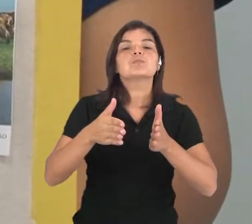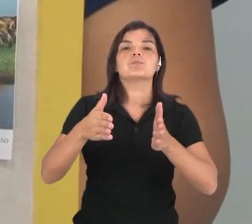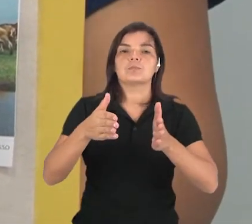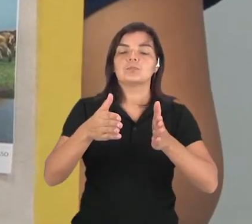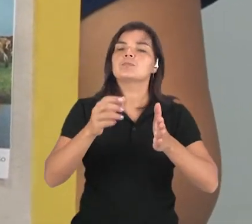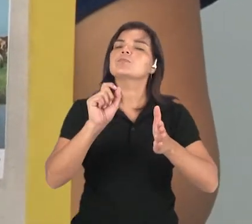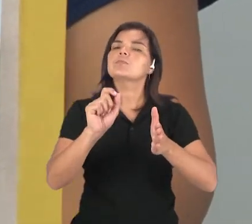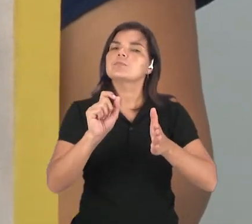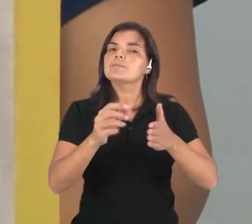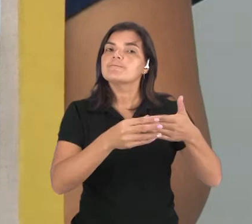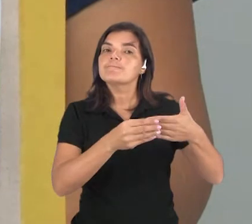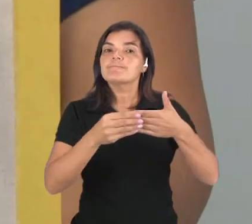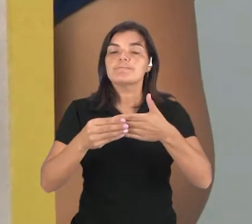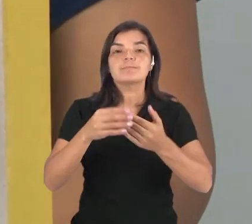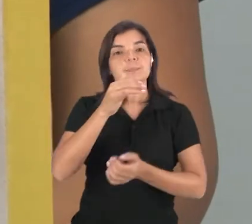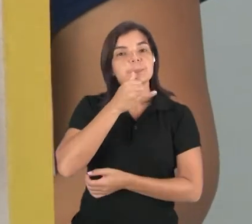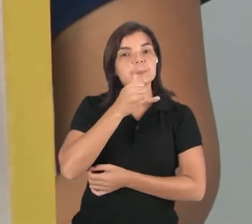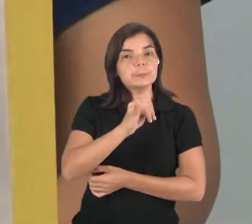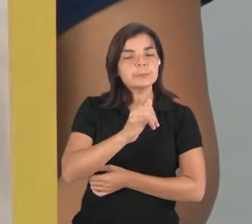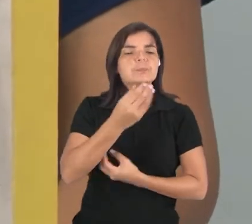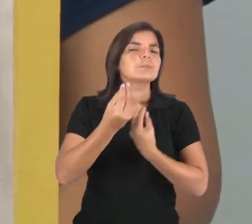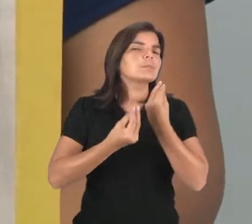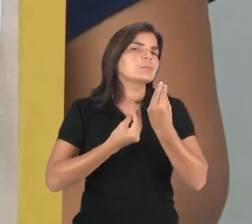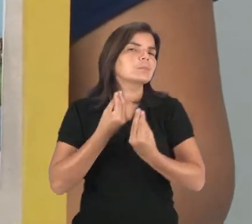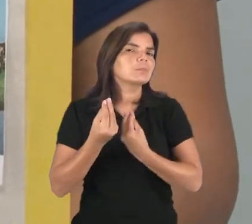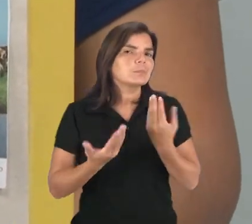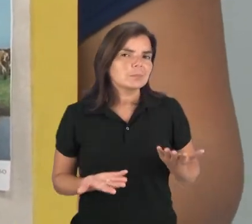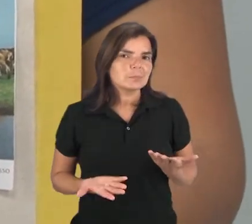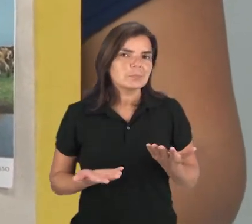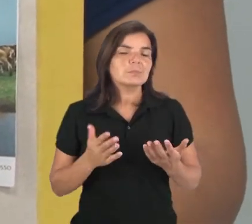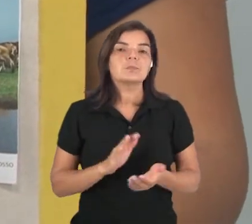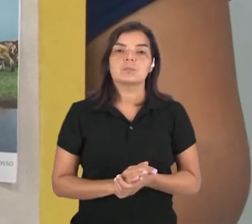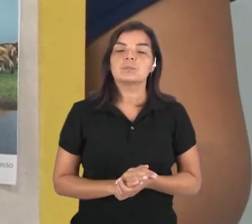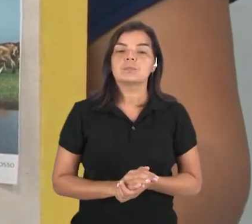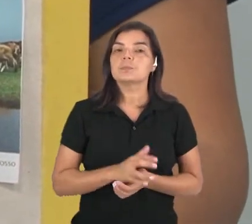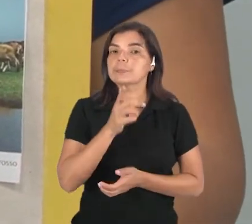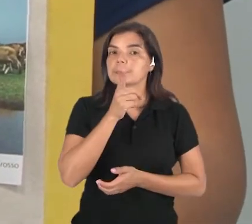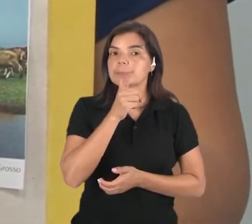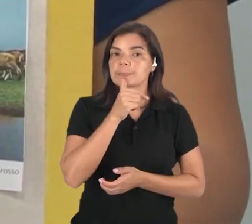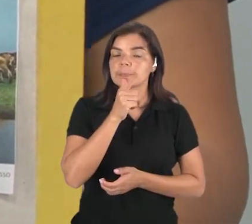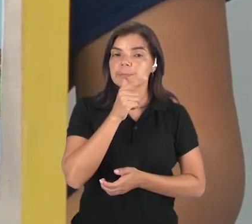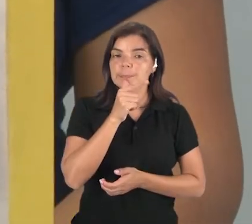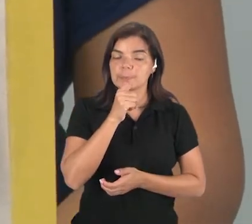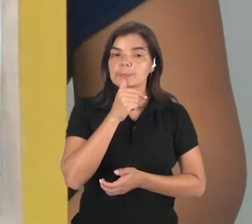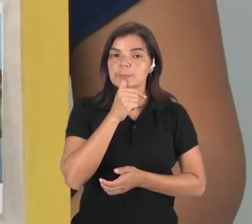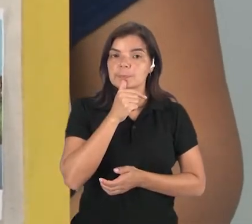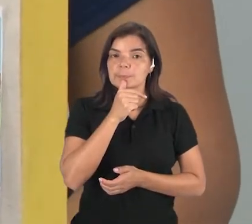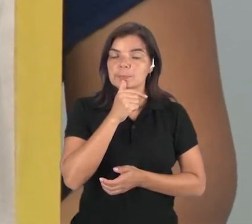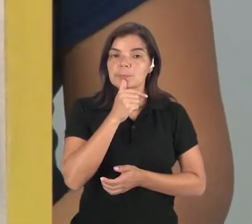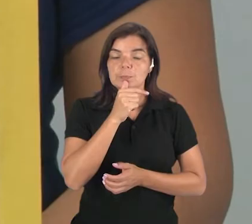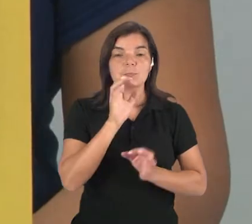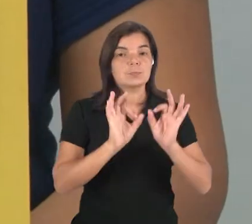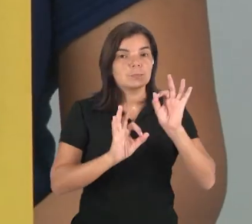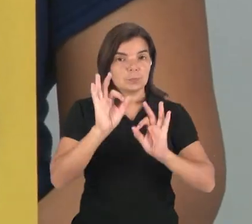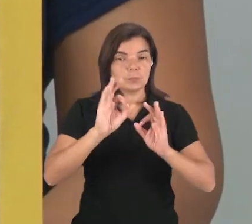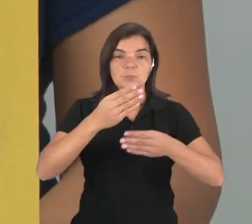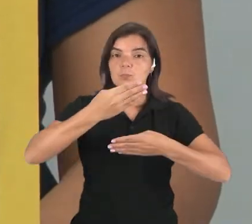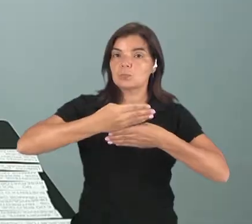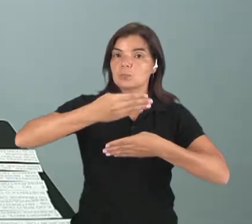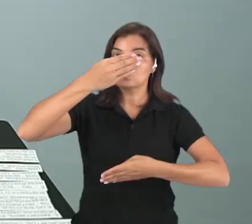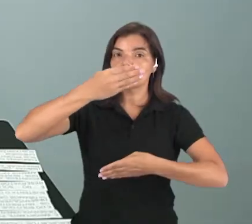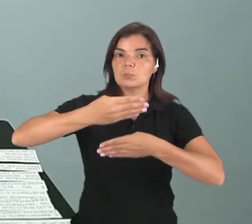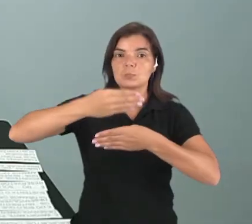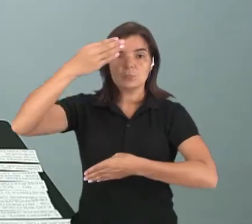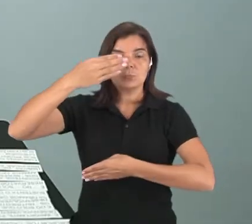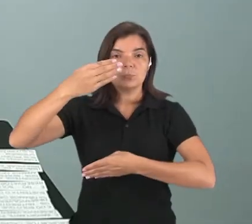fim de quê? De levar energia. E de que forma? Ela pega essa água, né, feita nessa usina, uma barragem, e